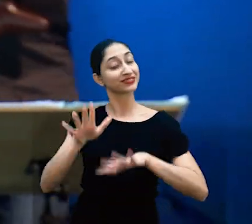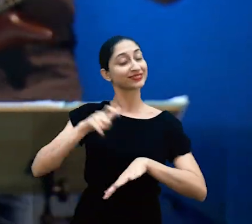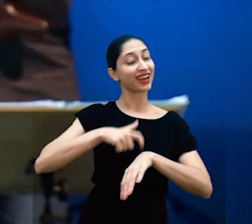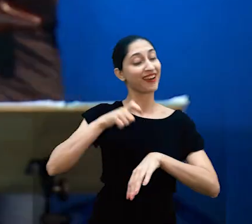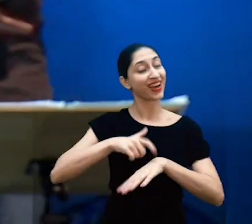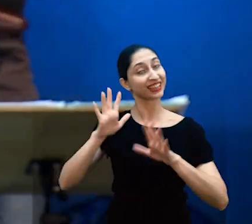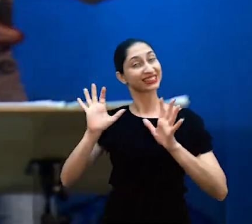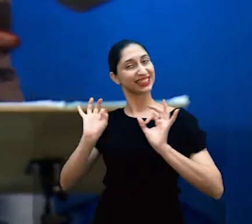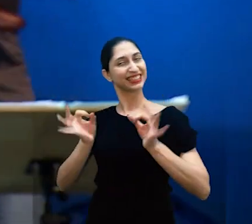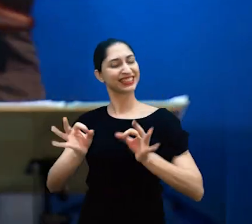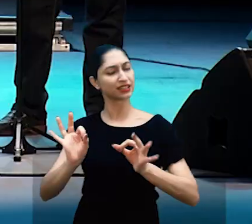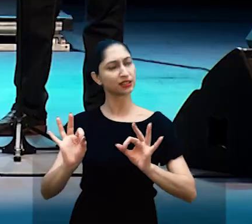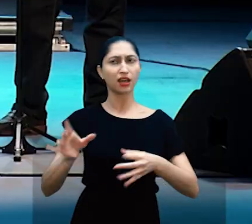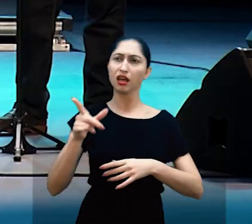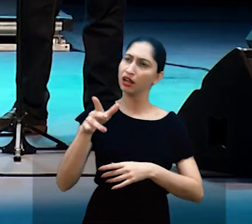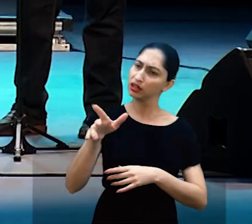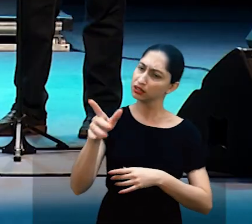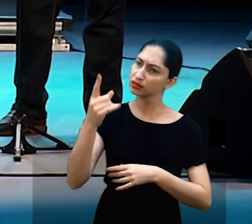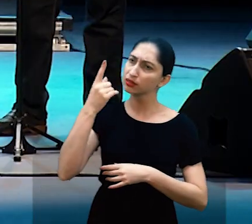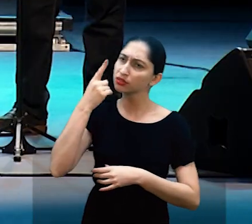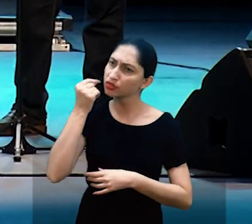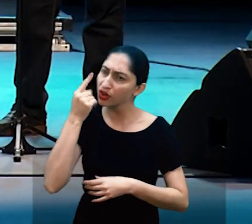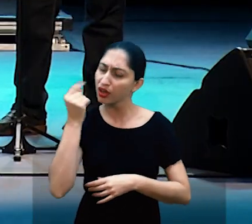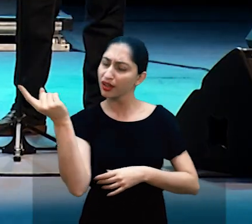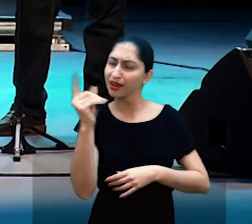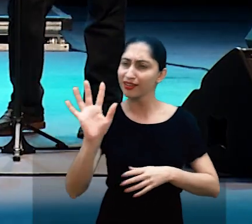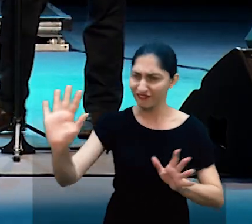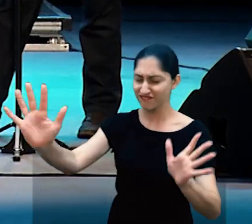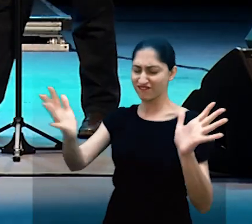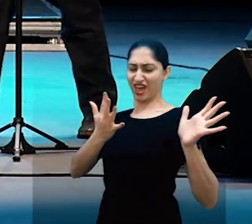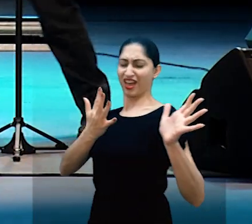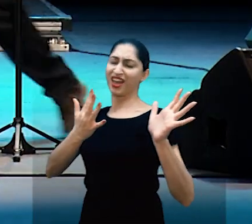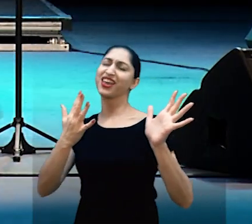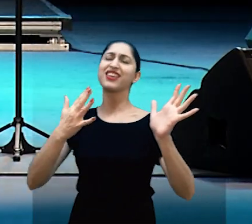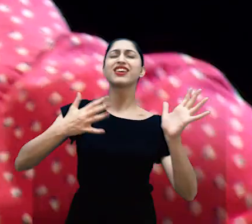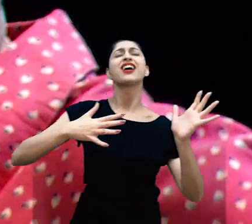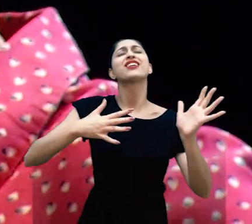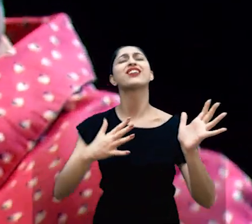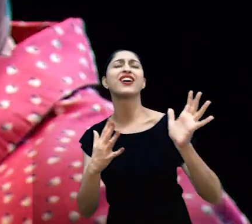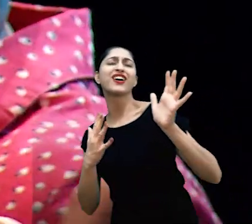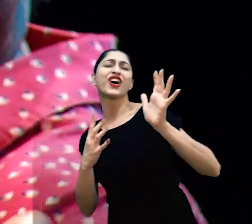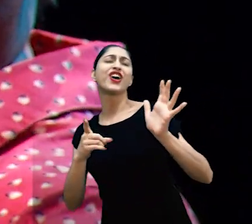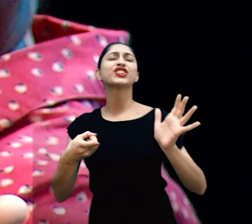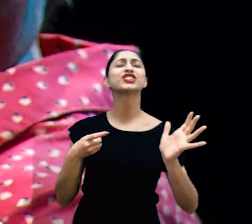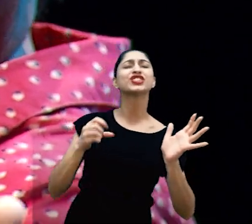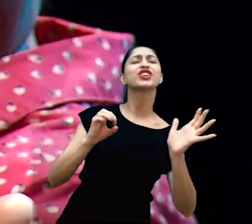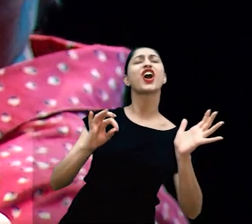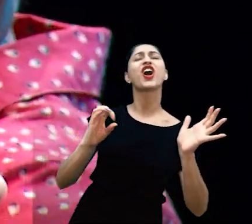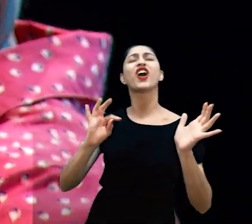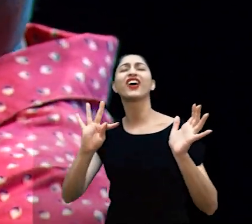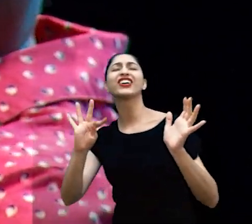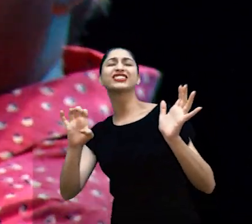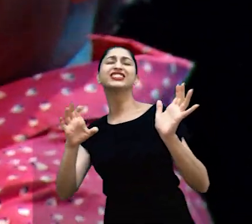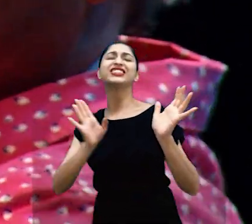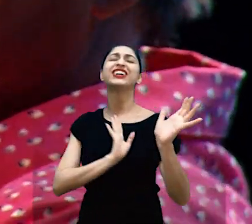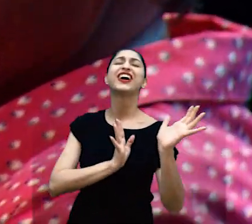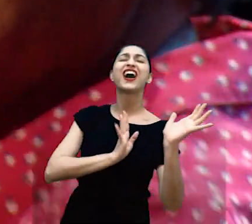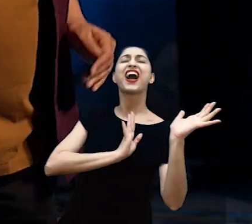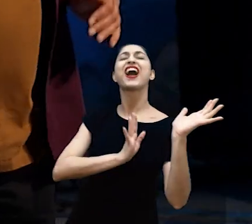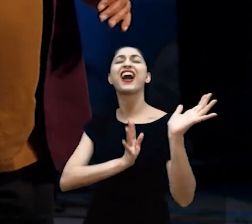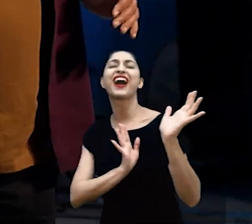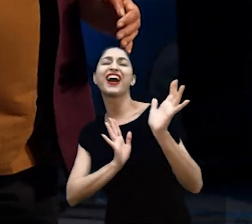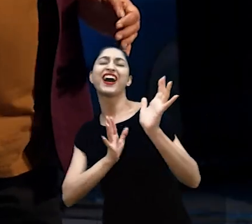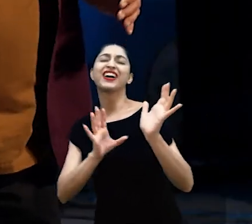a hora. Não chora, não. É só um shot brincando no coração. É só um shot brincando no